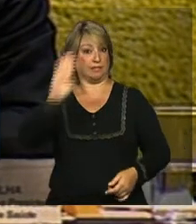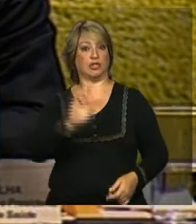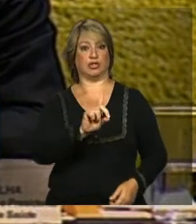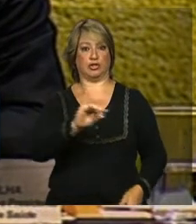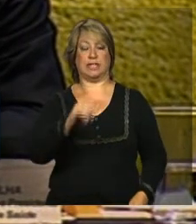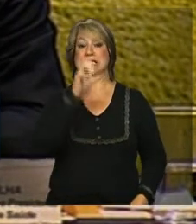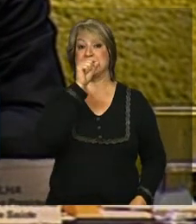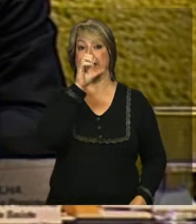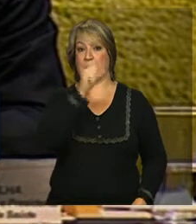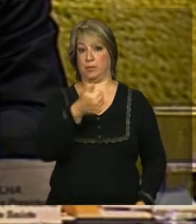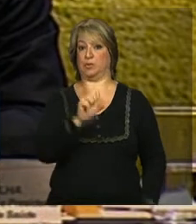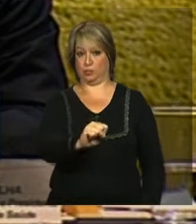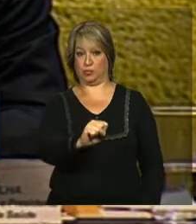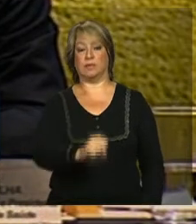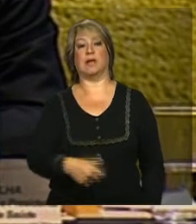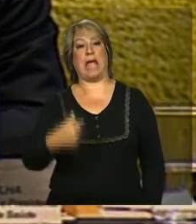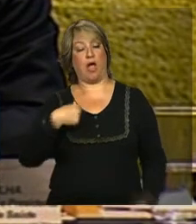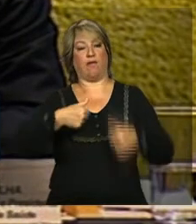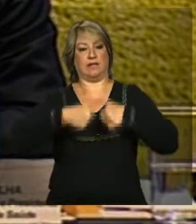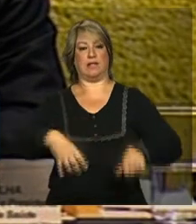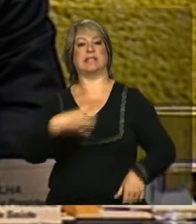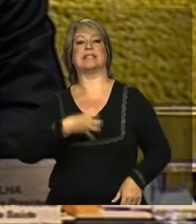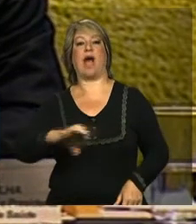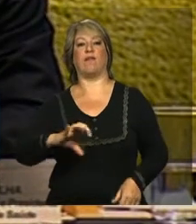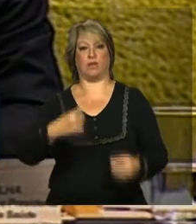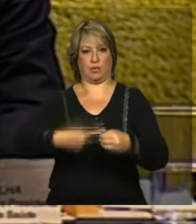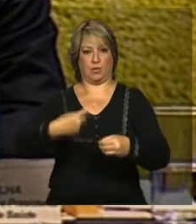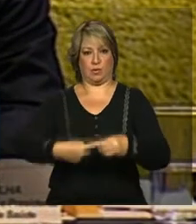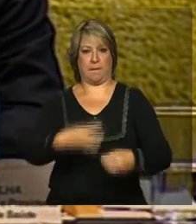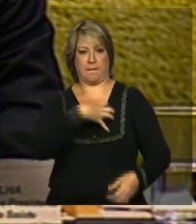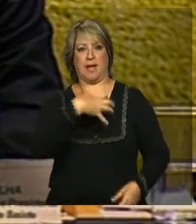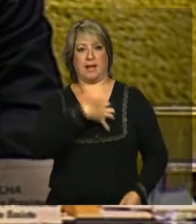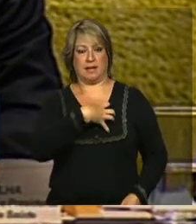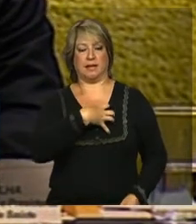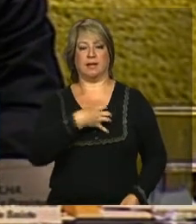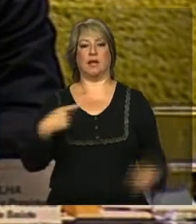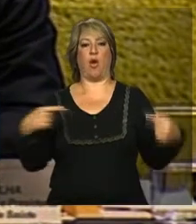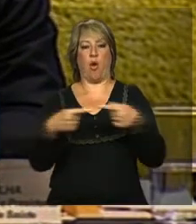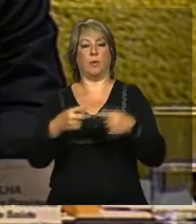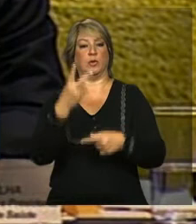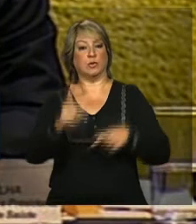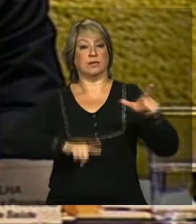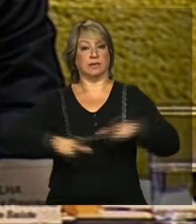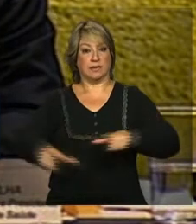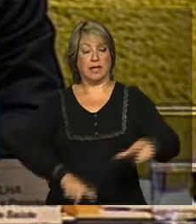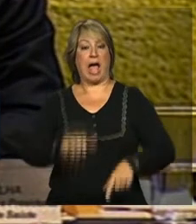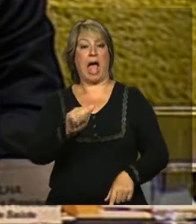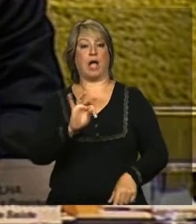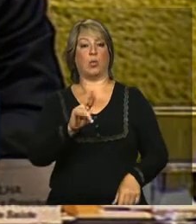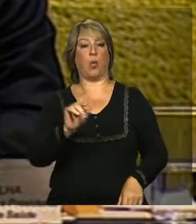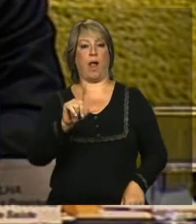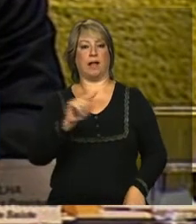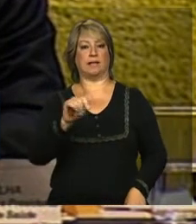no sábado é estar em Salvador por que combina as duas ações tanto da atualização da